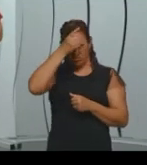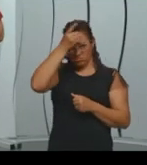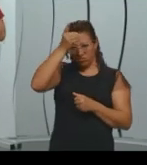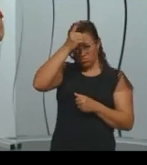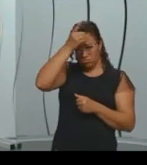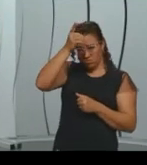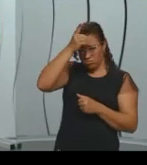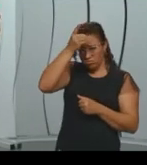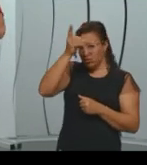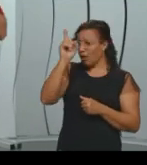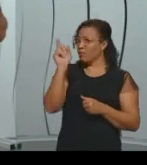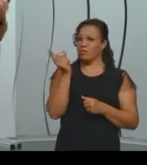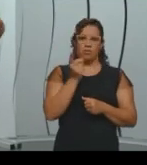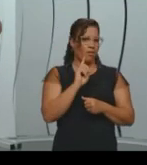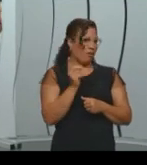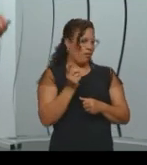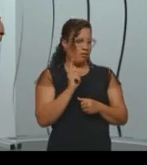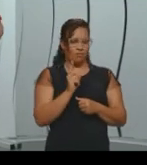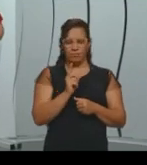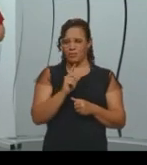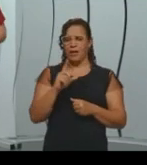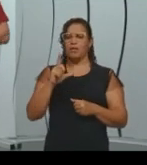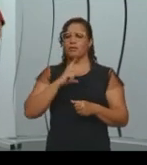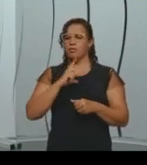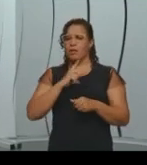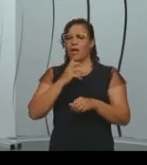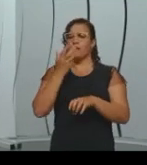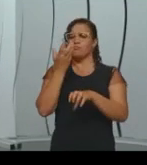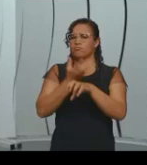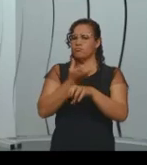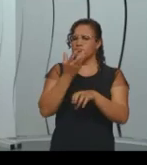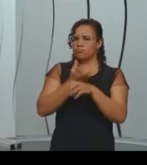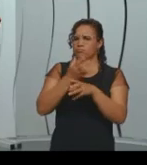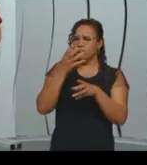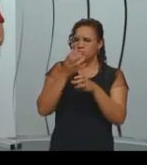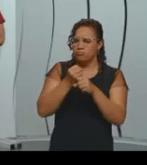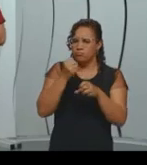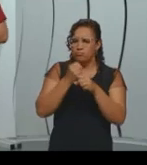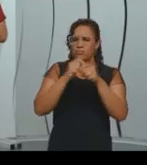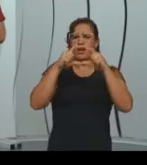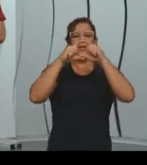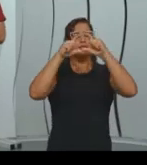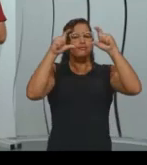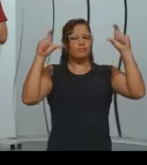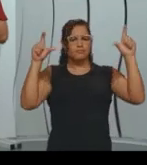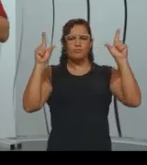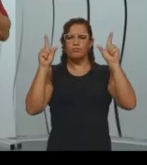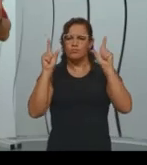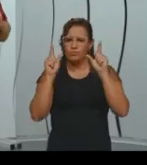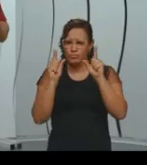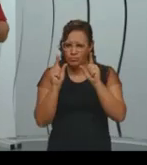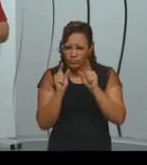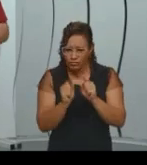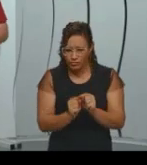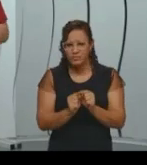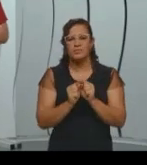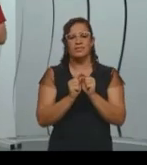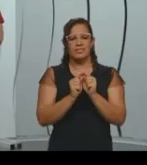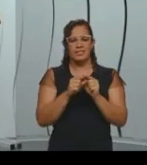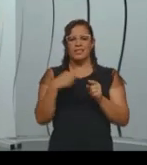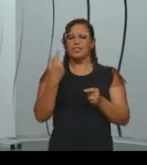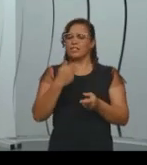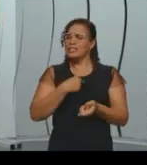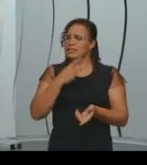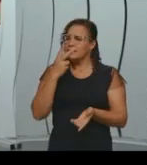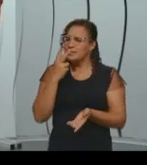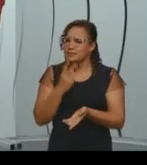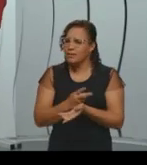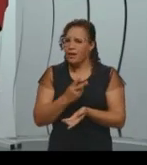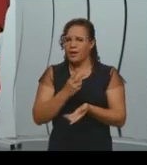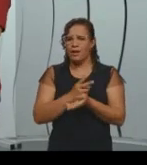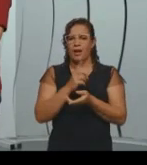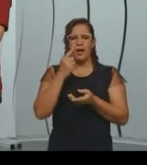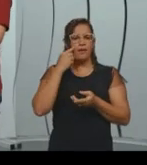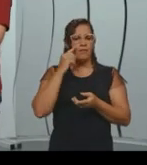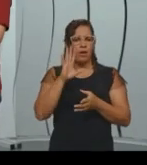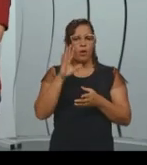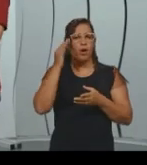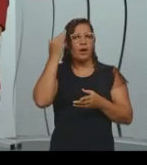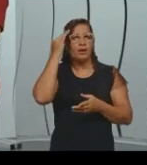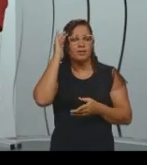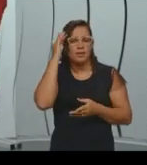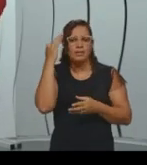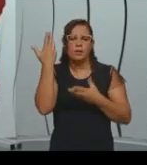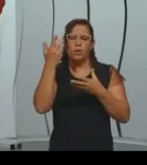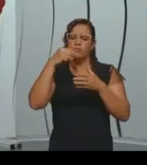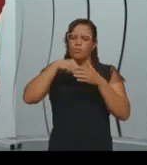também, não. Tem uma expressão matemática que nos permite determinar isso e que vocês podem depois ver mais adiante como